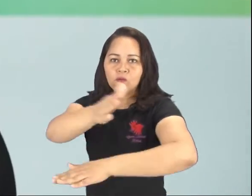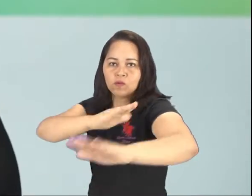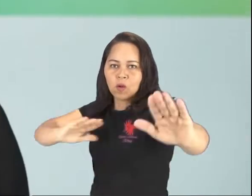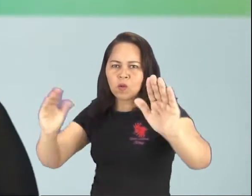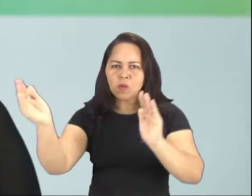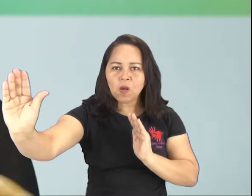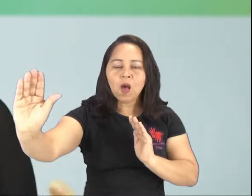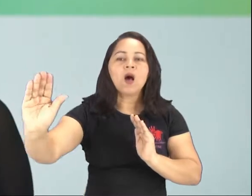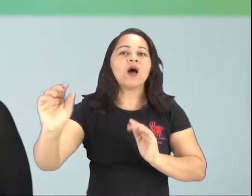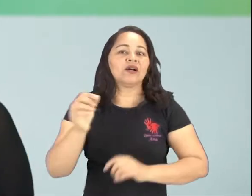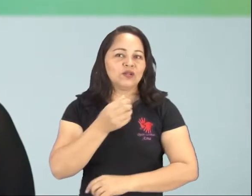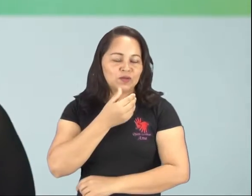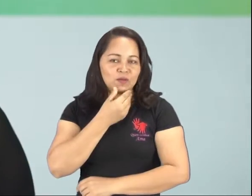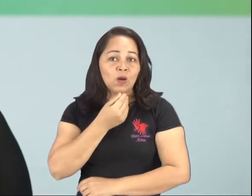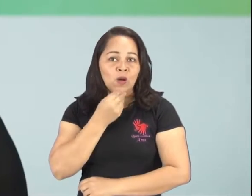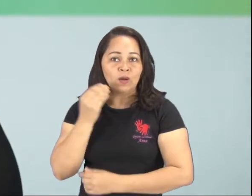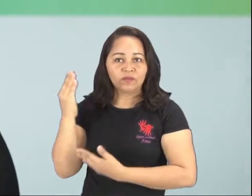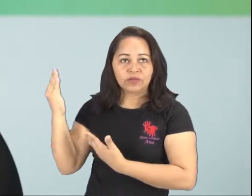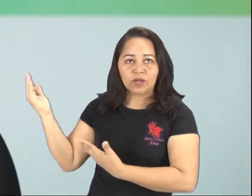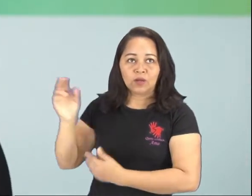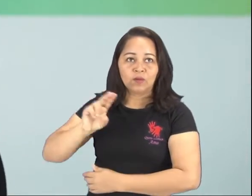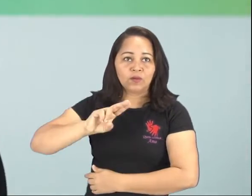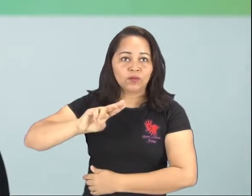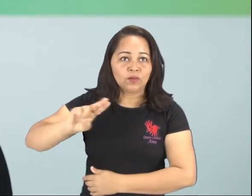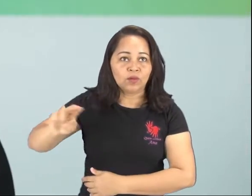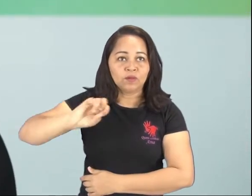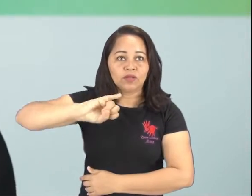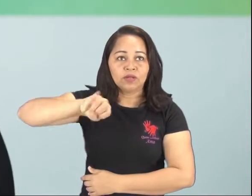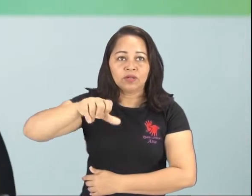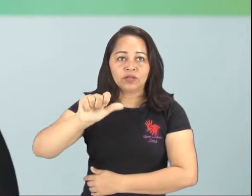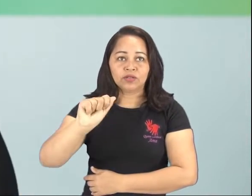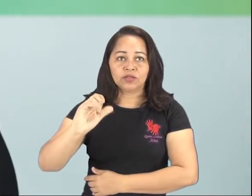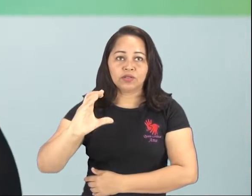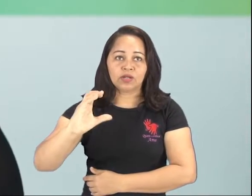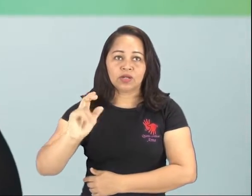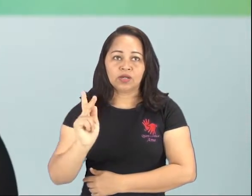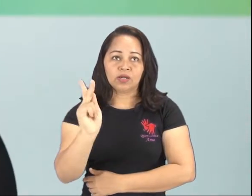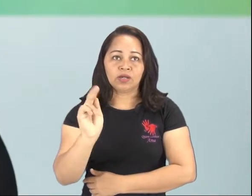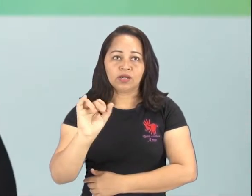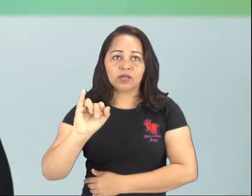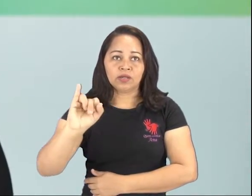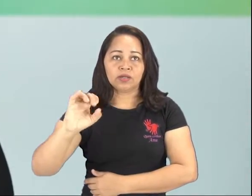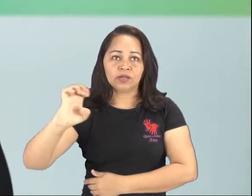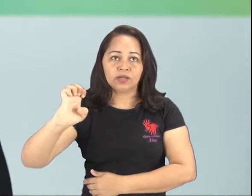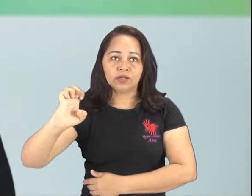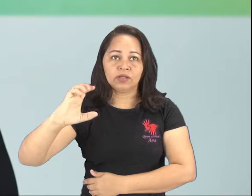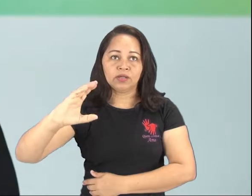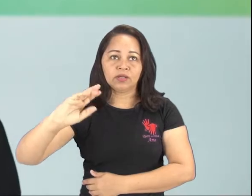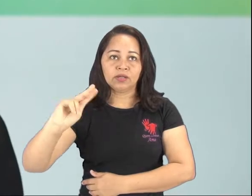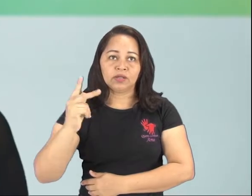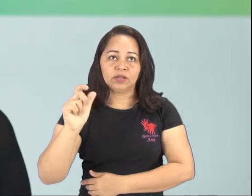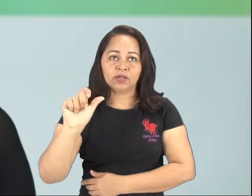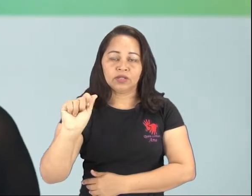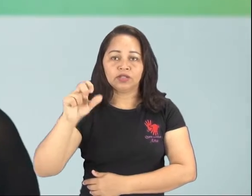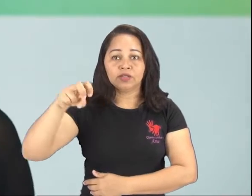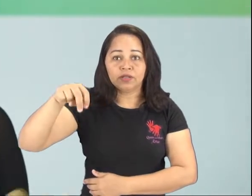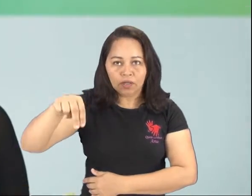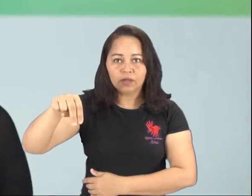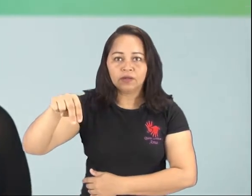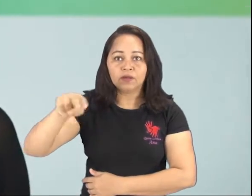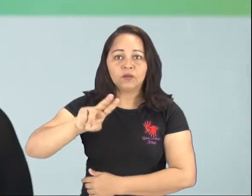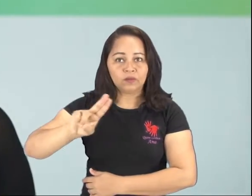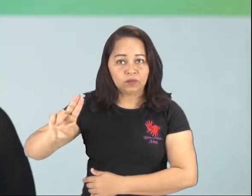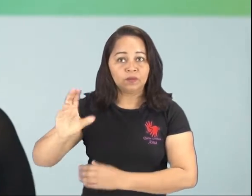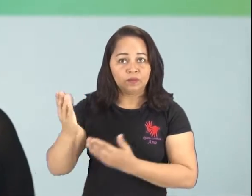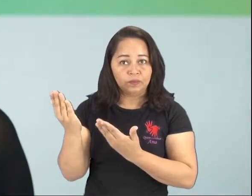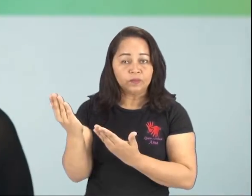Chan, que é um ator super completo, que cativou os seus espectadores, então e os